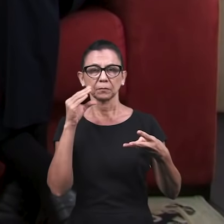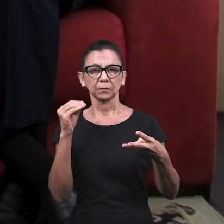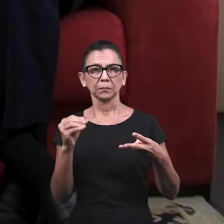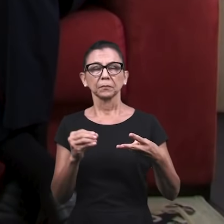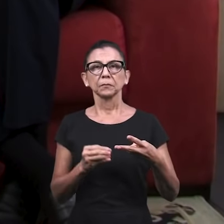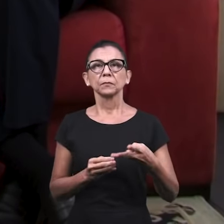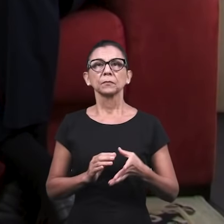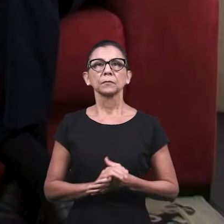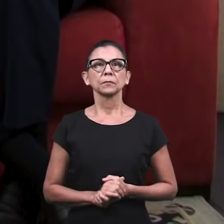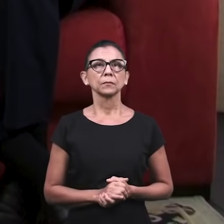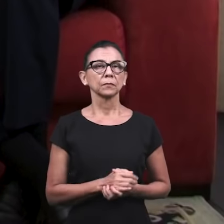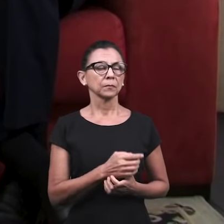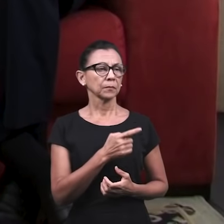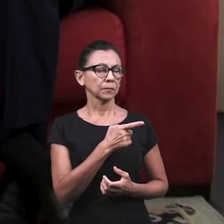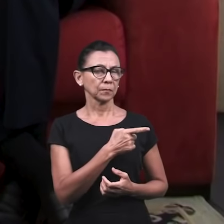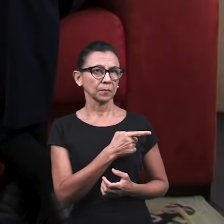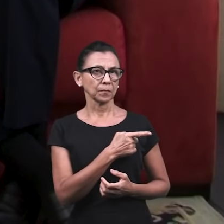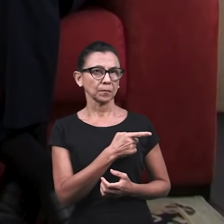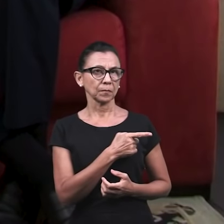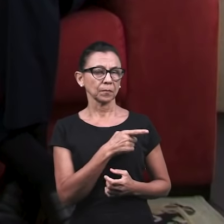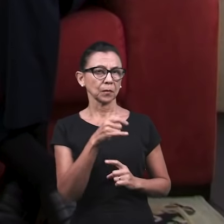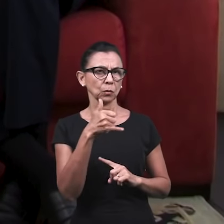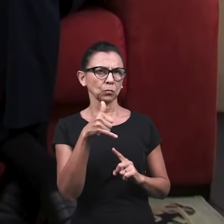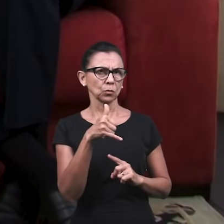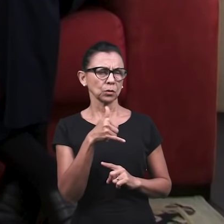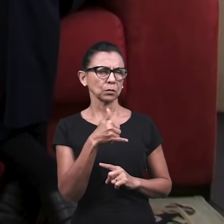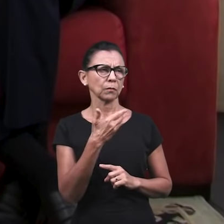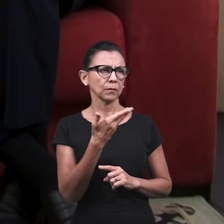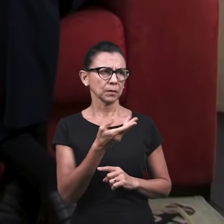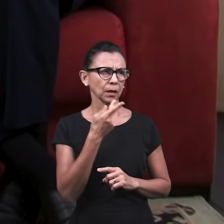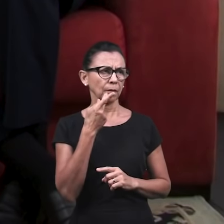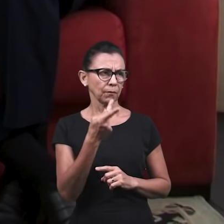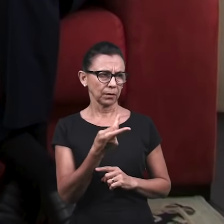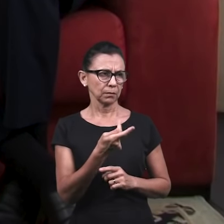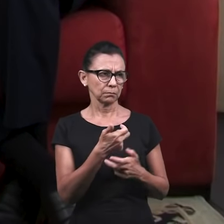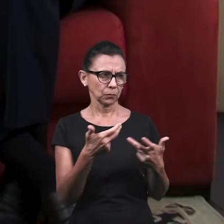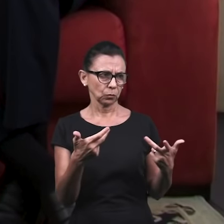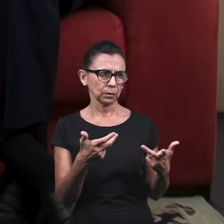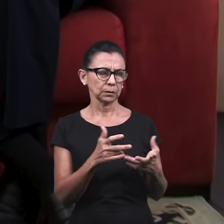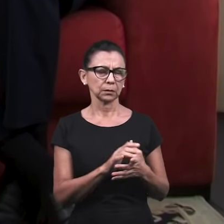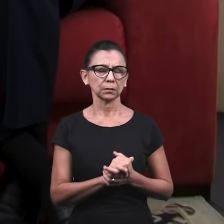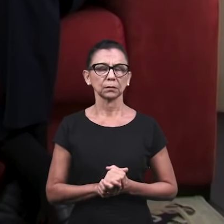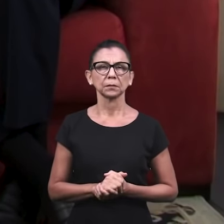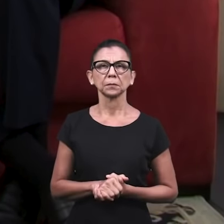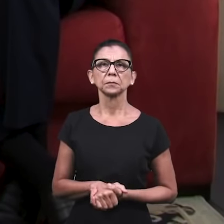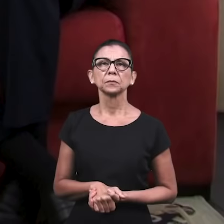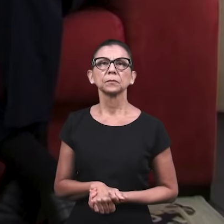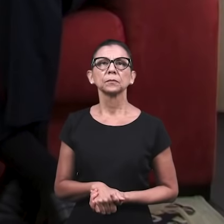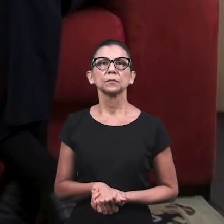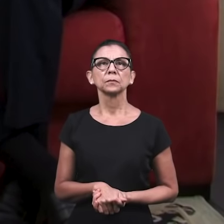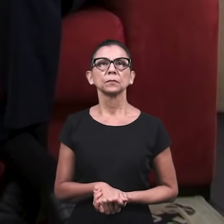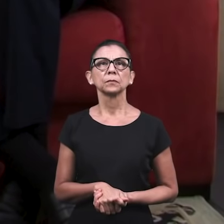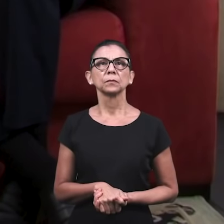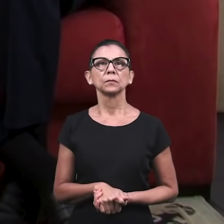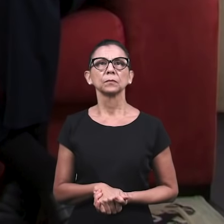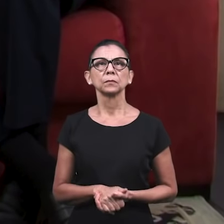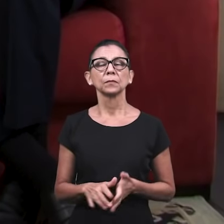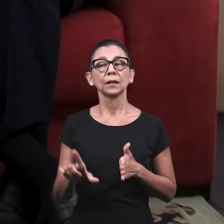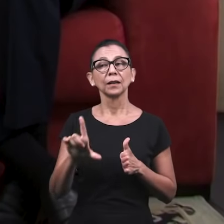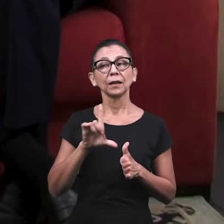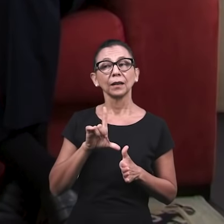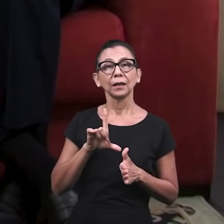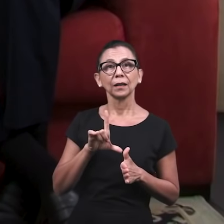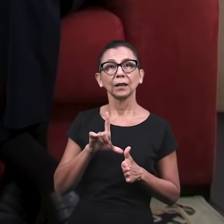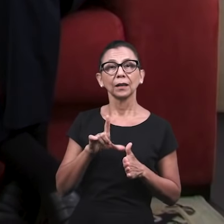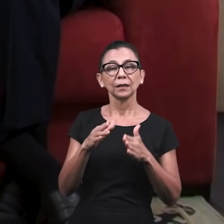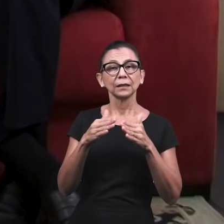E agora eu queria saber se o ungido Márcio tem também algum comentário a acrescentar nas respostas às quais assistimos. Antes, porém, pastor,